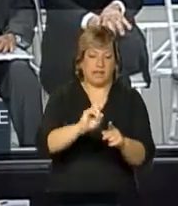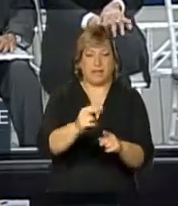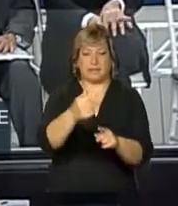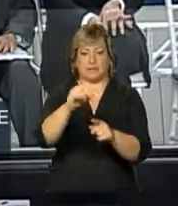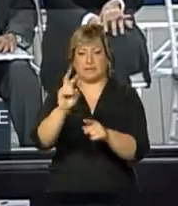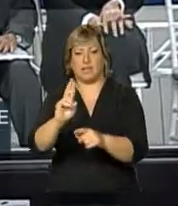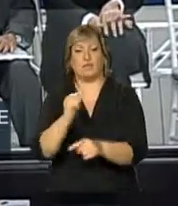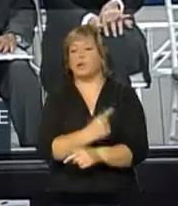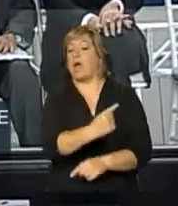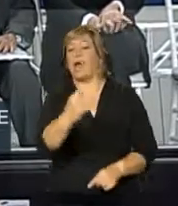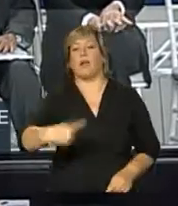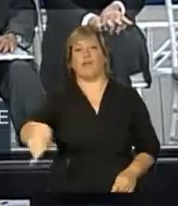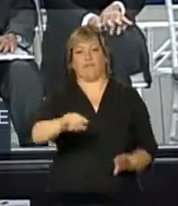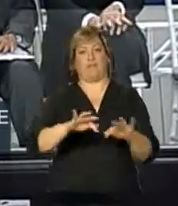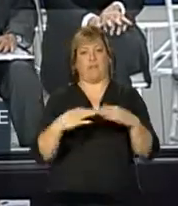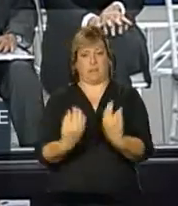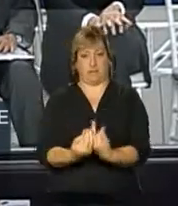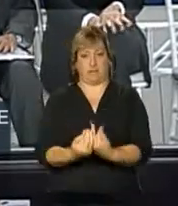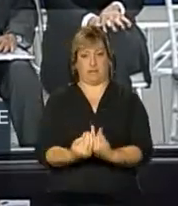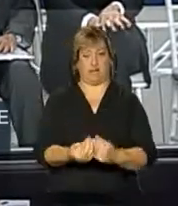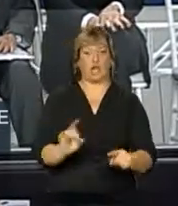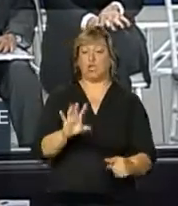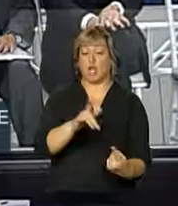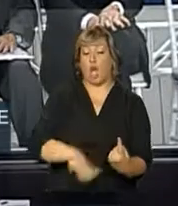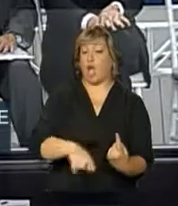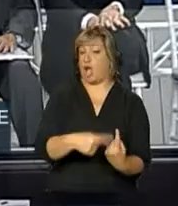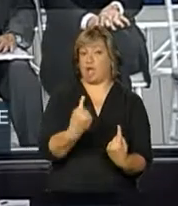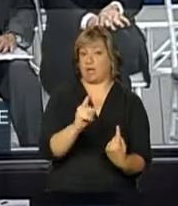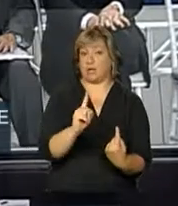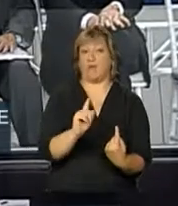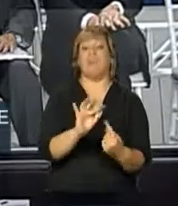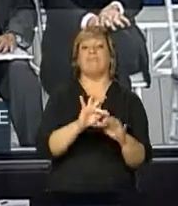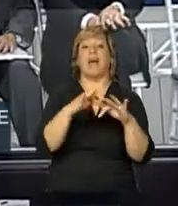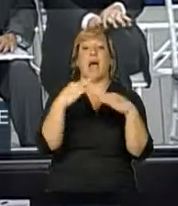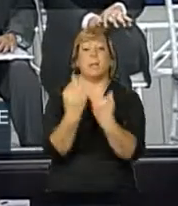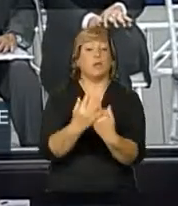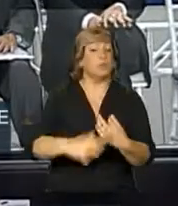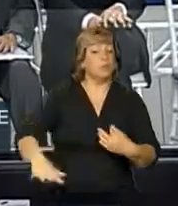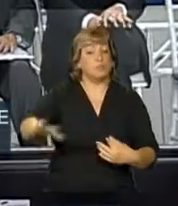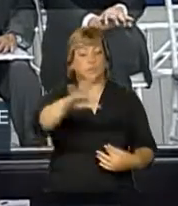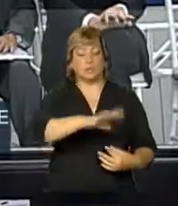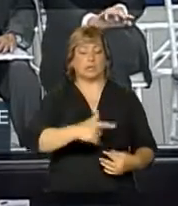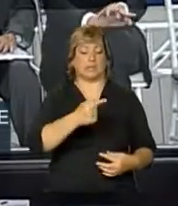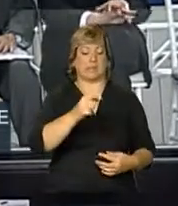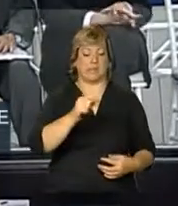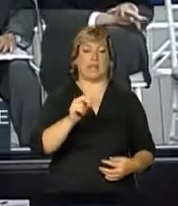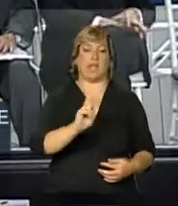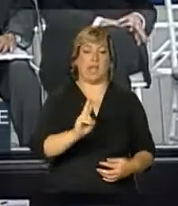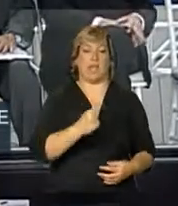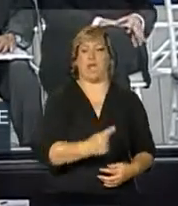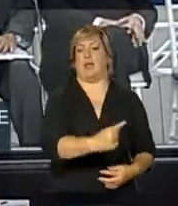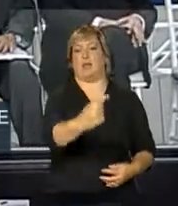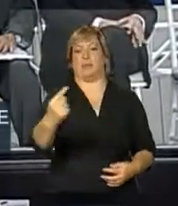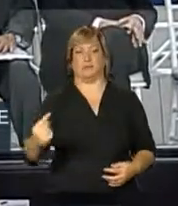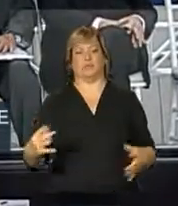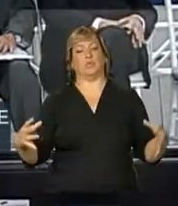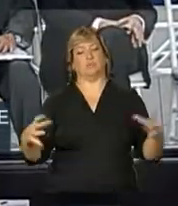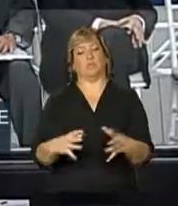isso, não era criança, a família sairia da extrema pobreza e com isso, a criança